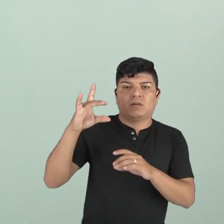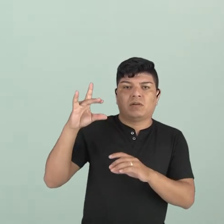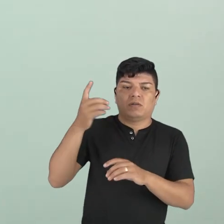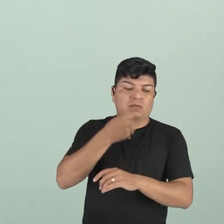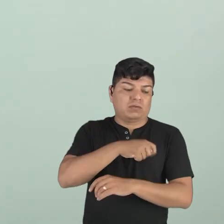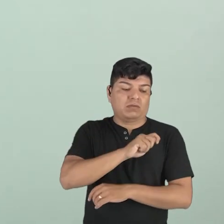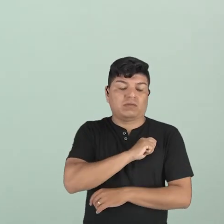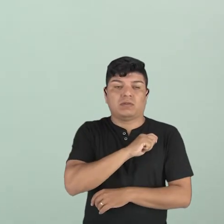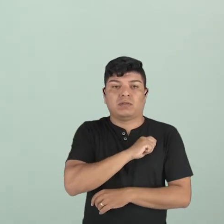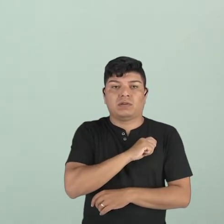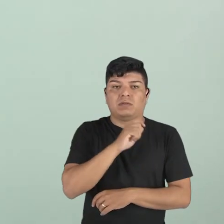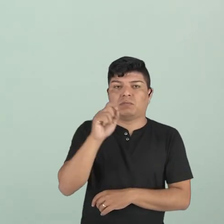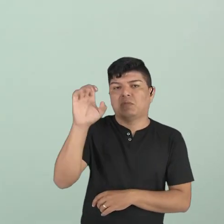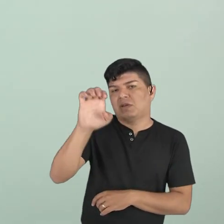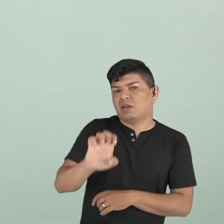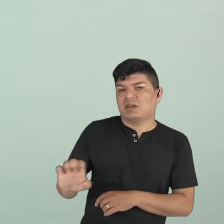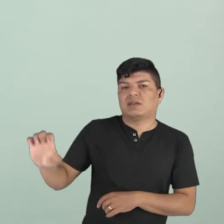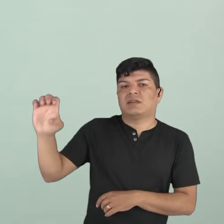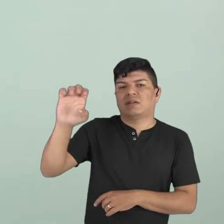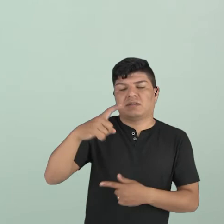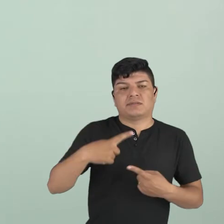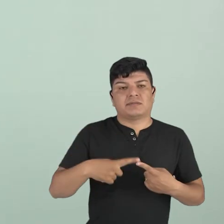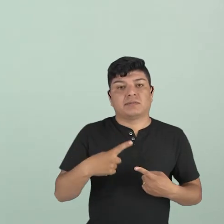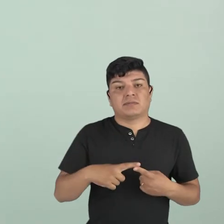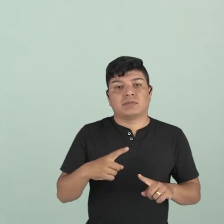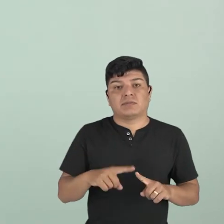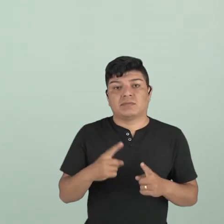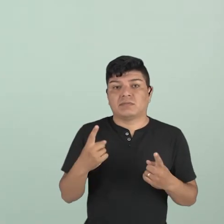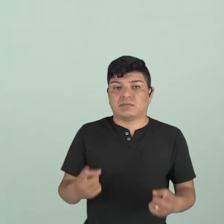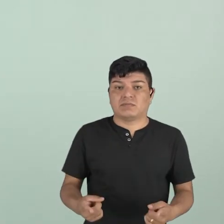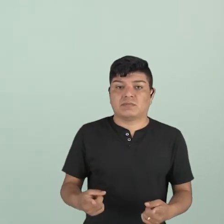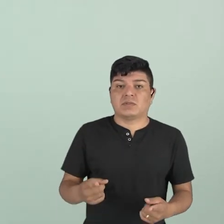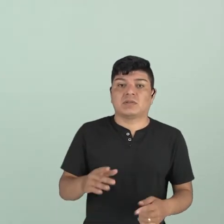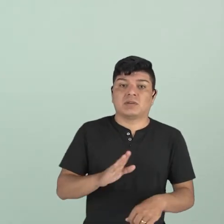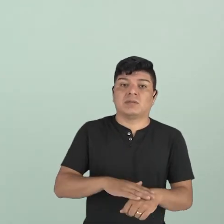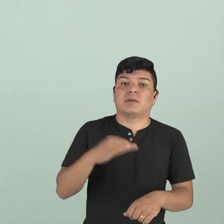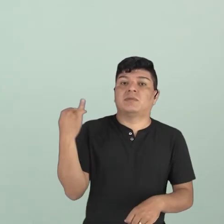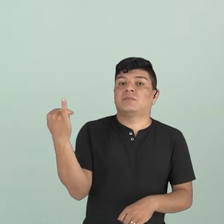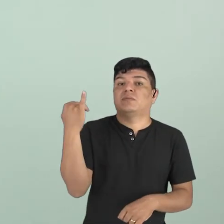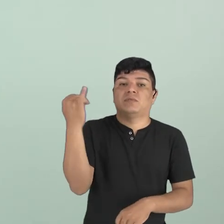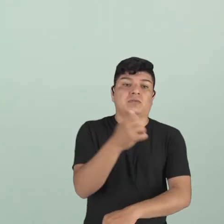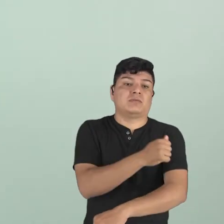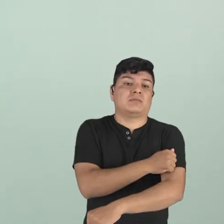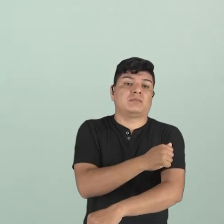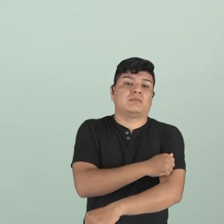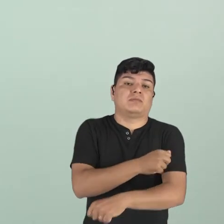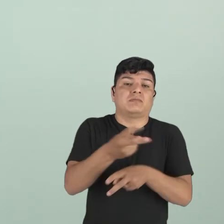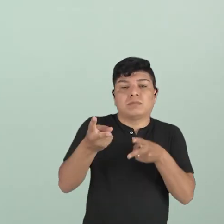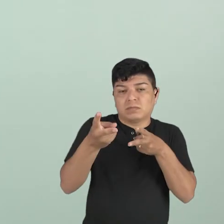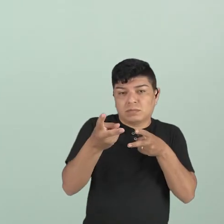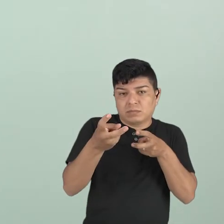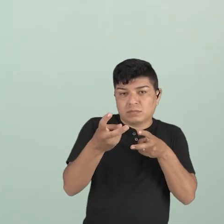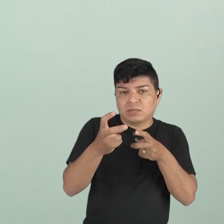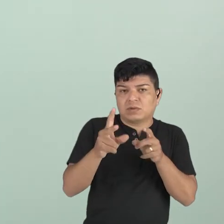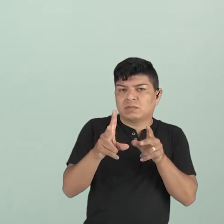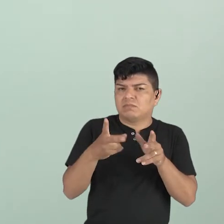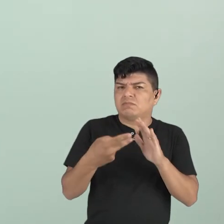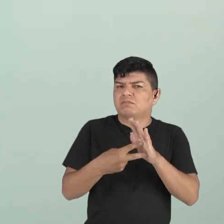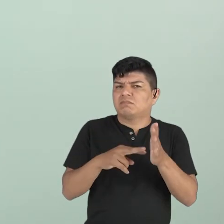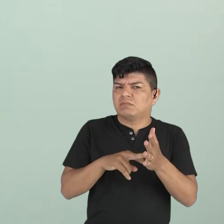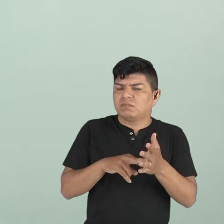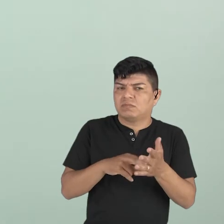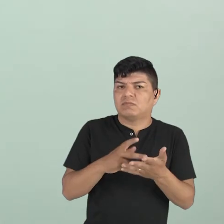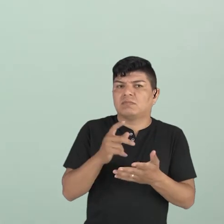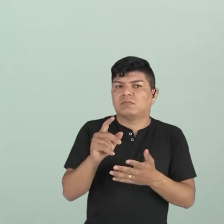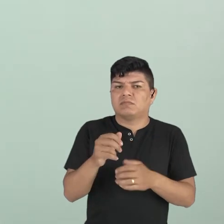Espanha, que é uma cultura europeia, né? Só que o que é relevante para o aluno? Né? Você percebe que, será que faz